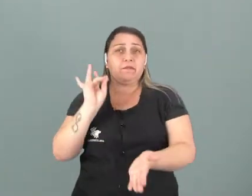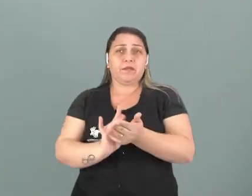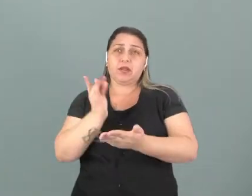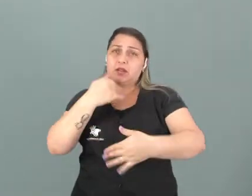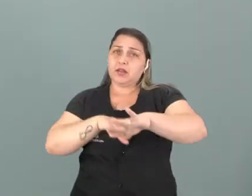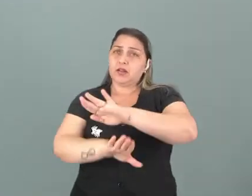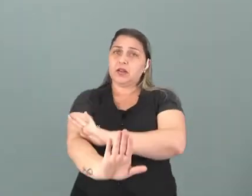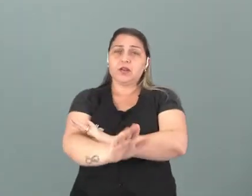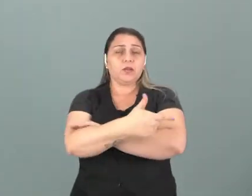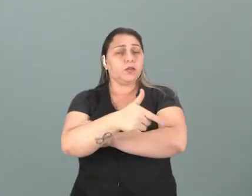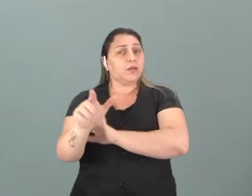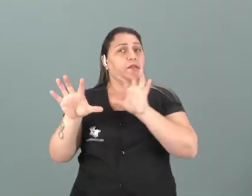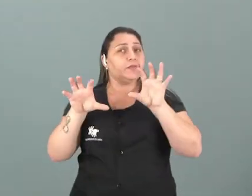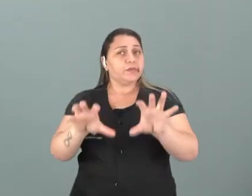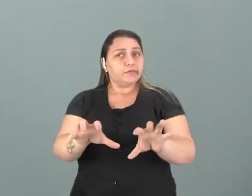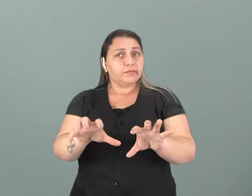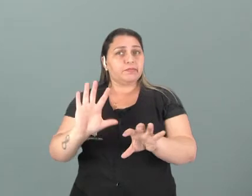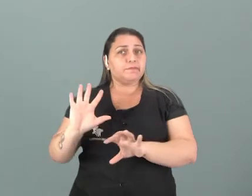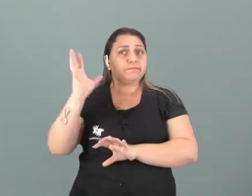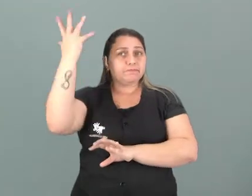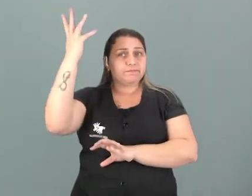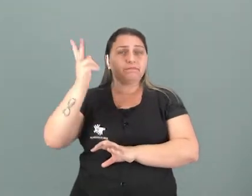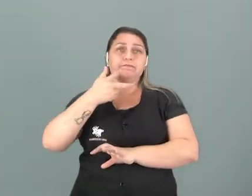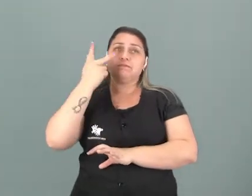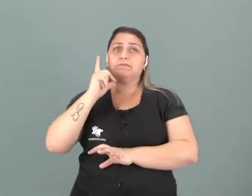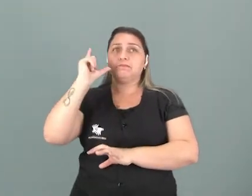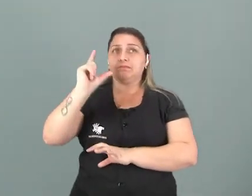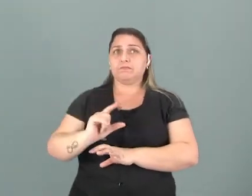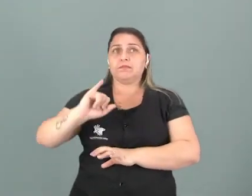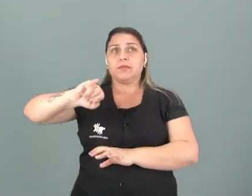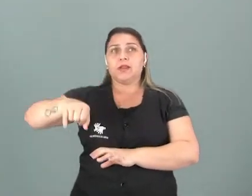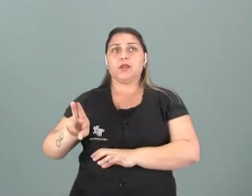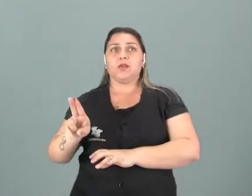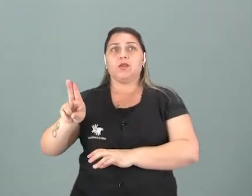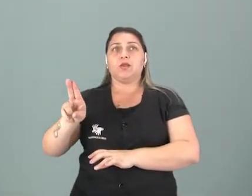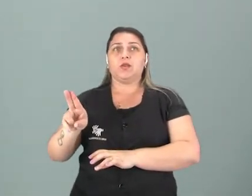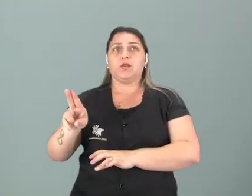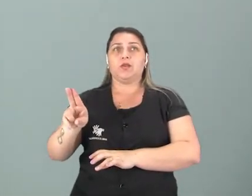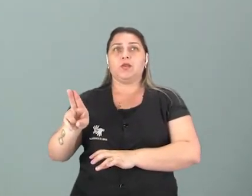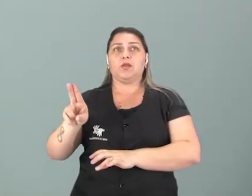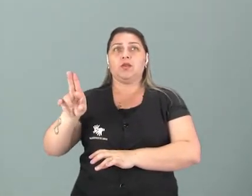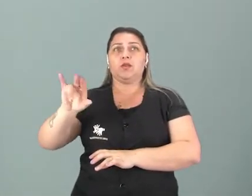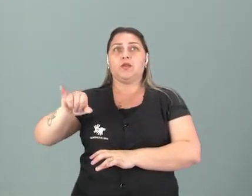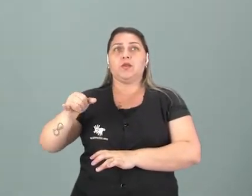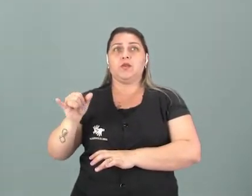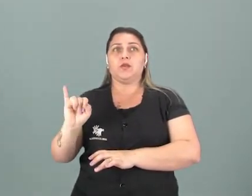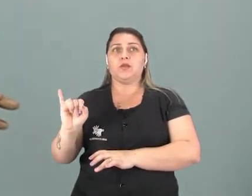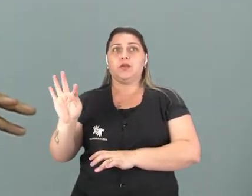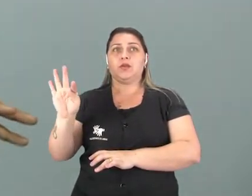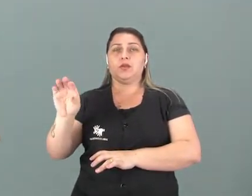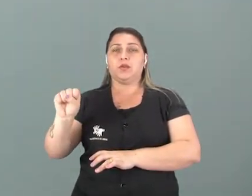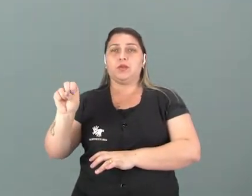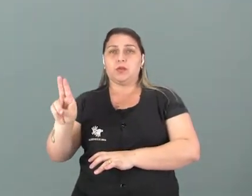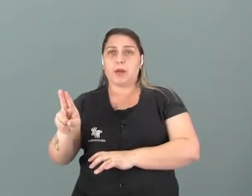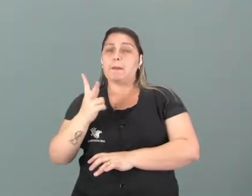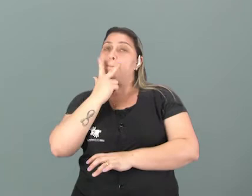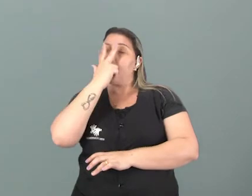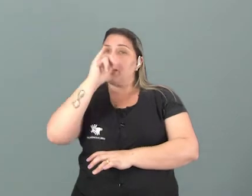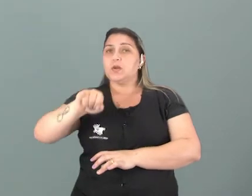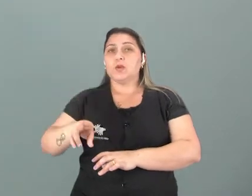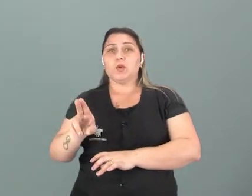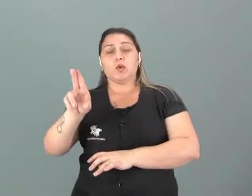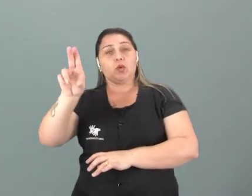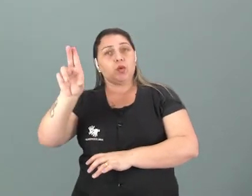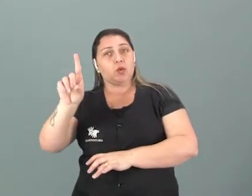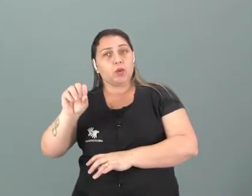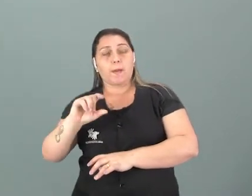marcial não é assim que funciona. E a gente vai falar um pouquinho sobre o jiu-jitsu agora, que ela é bem parecido com o judô, mas aí tem